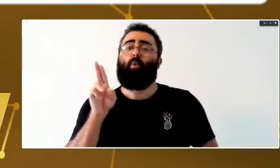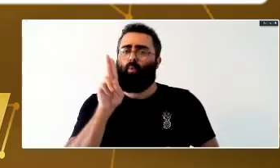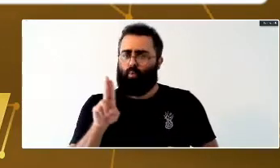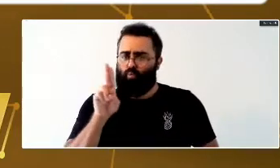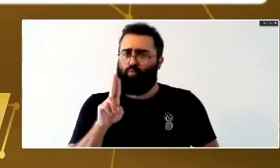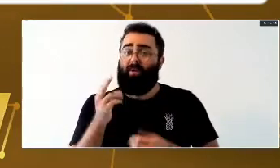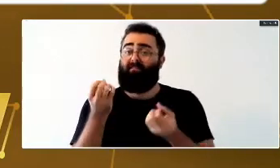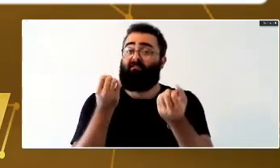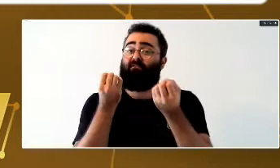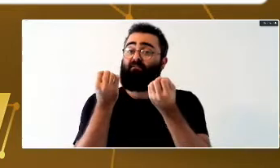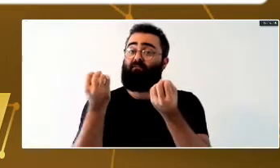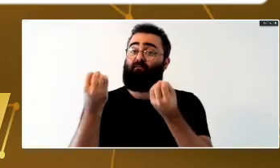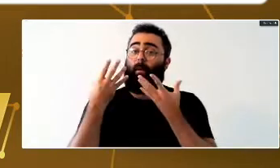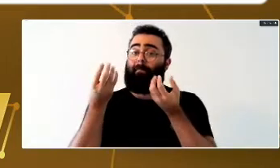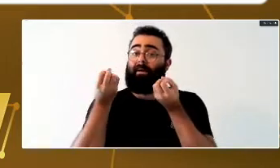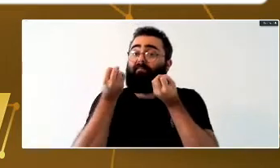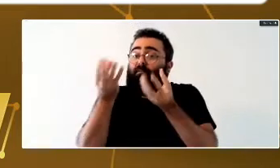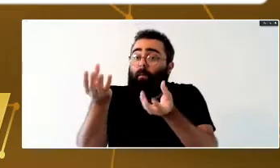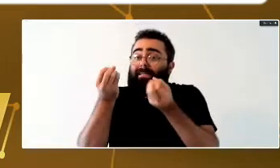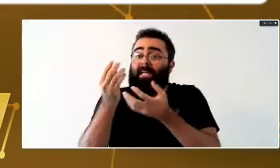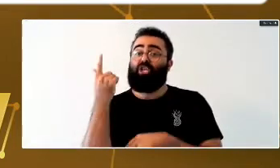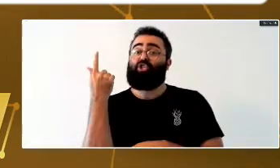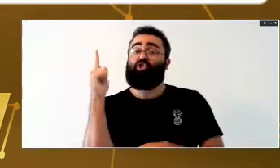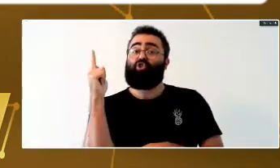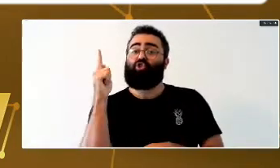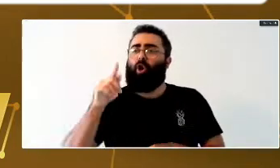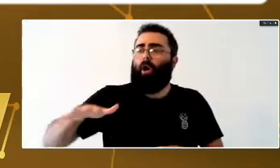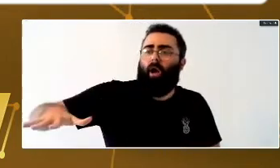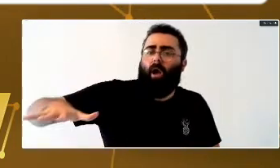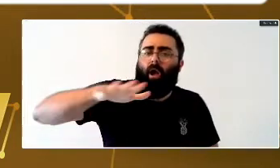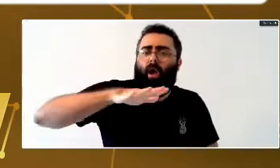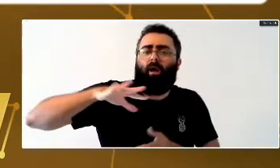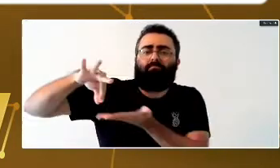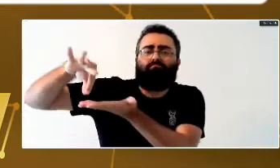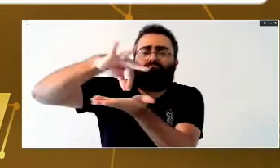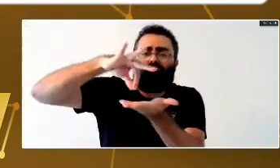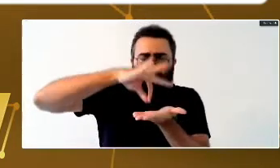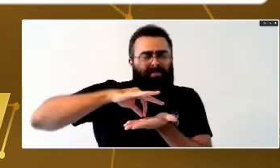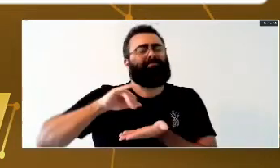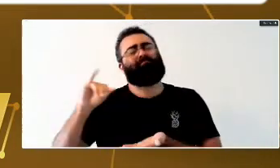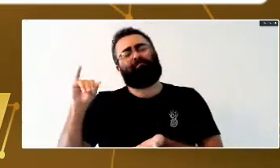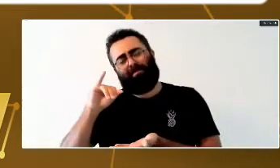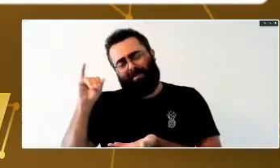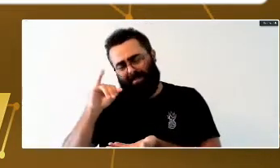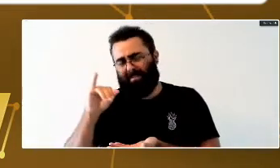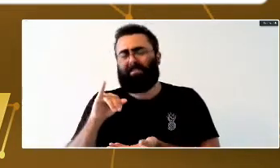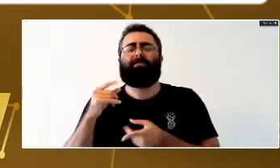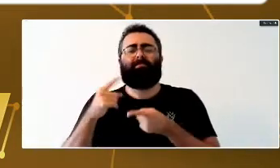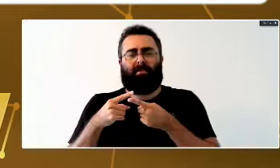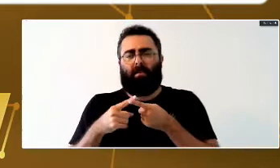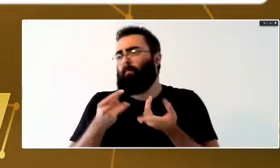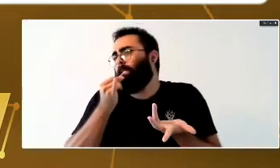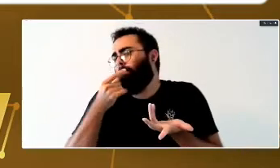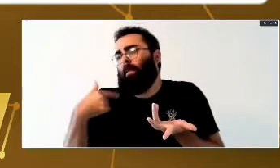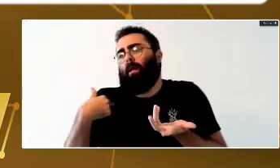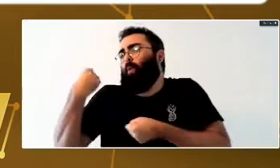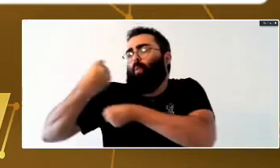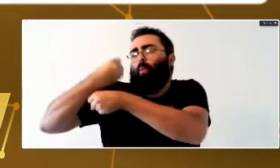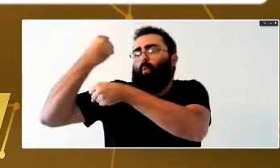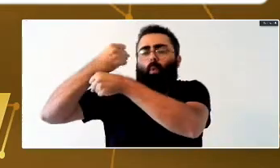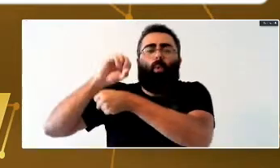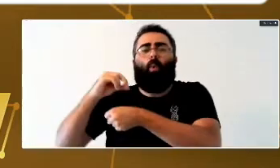muitos benefícios para os processos em si de gestão de vida de um ativo, desde a sua implantação até quando a